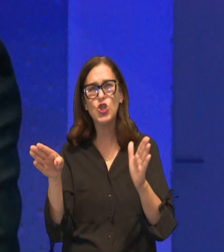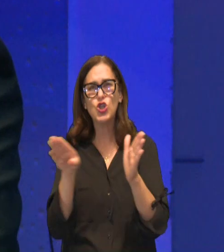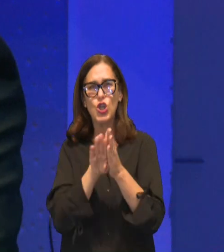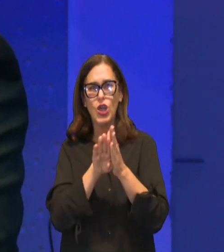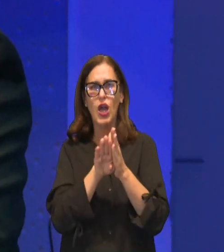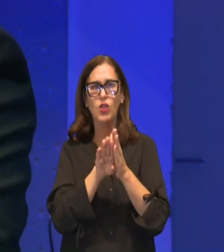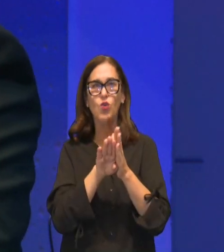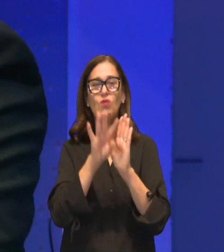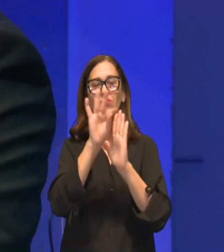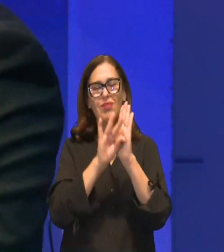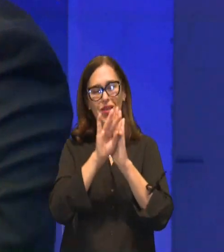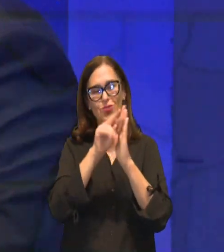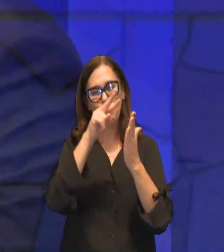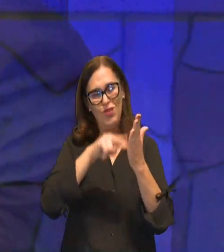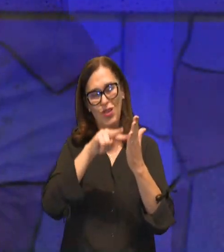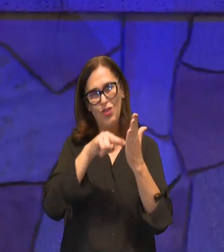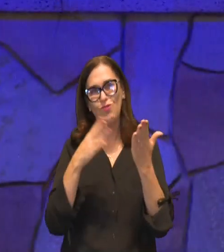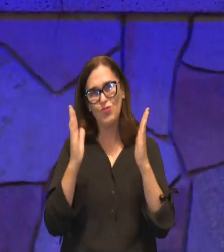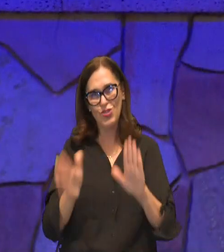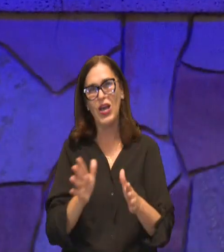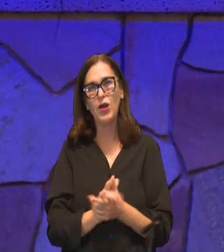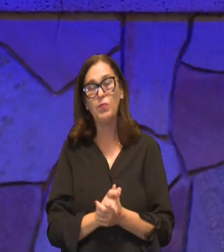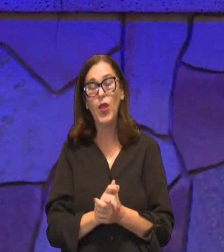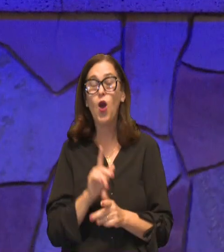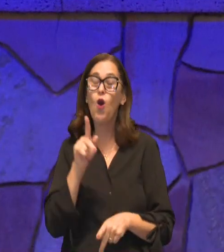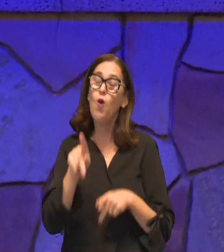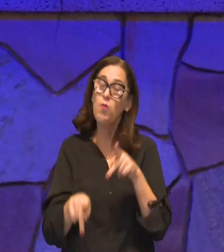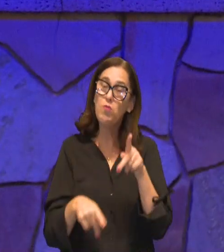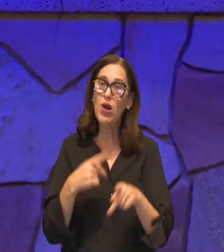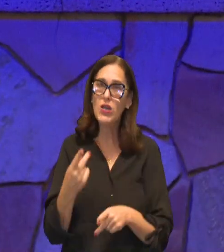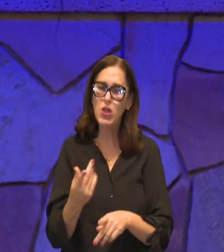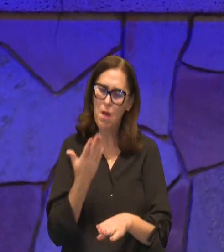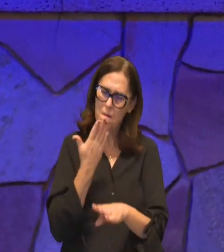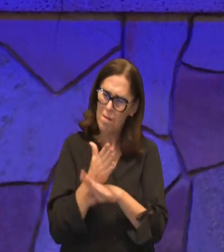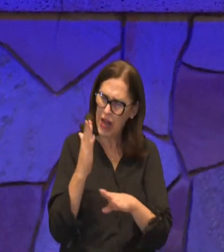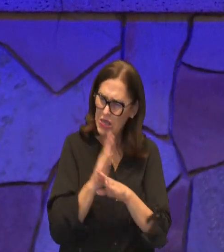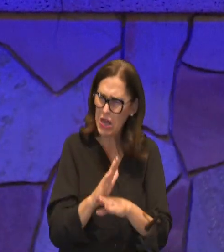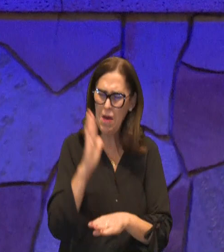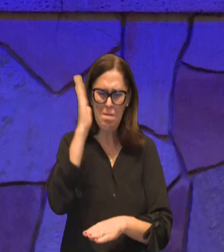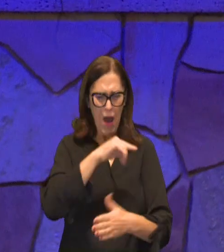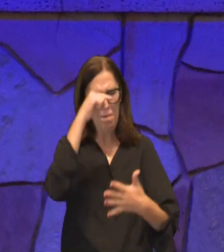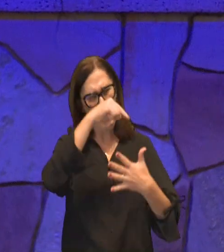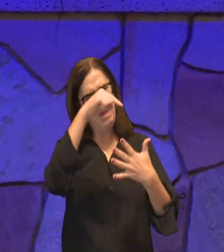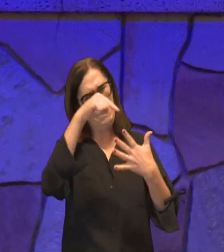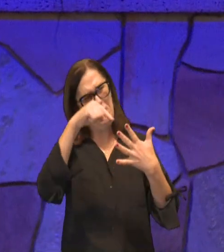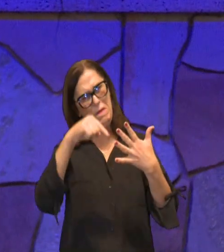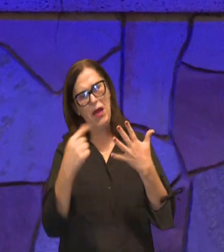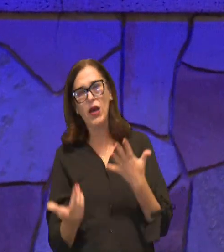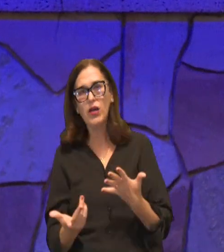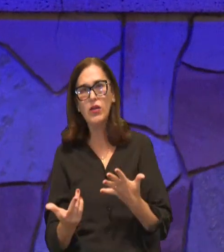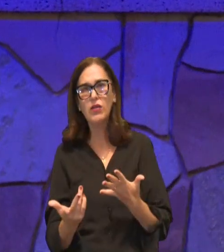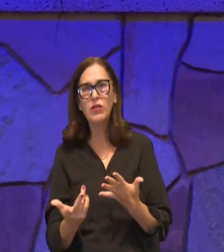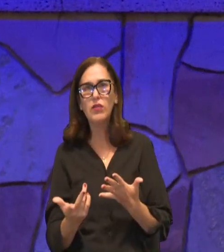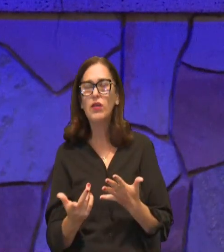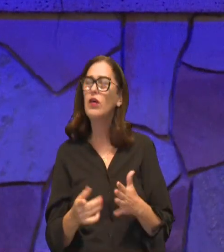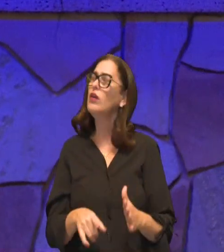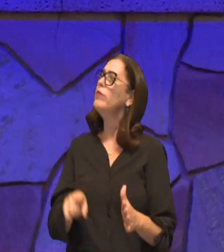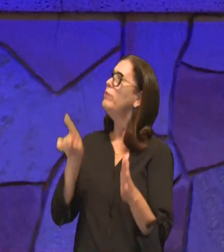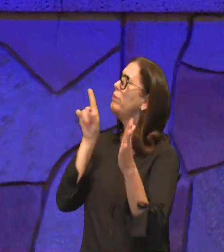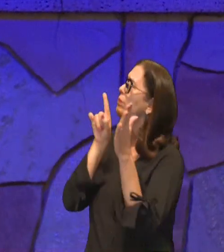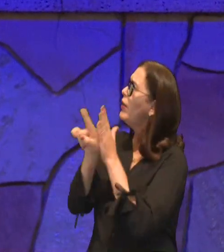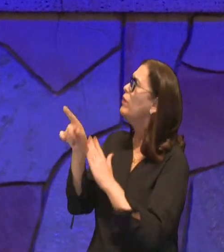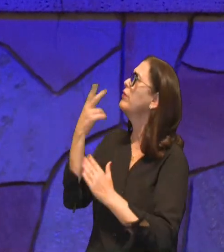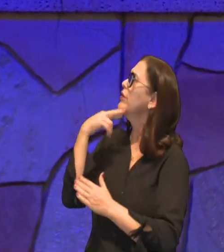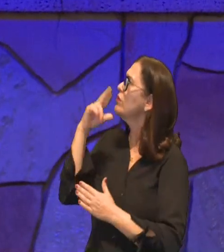lido desta noite. O povo que estava, então, praticando todas essas coisas, ficava perguntando